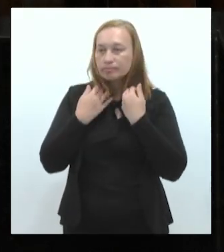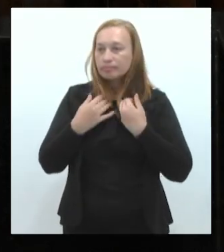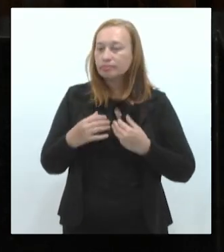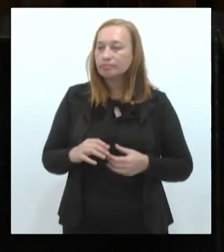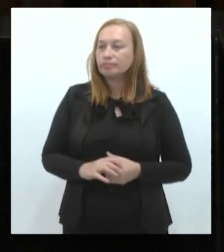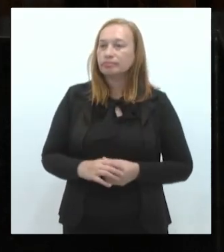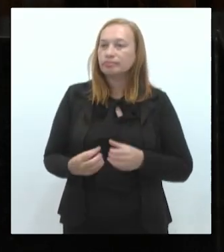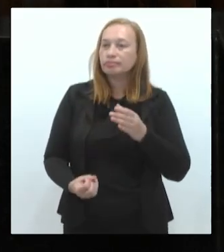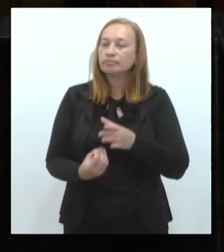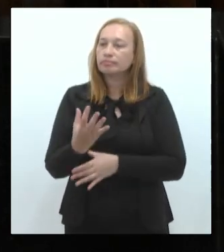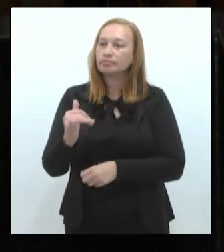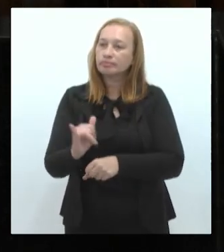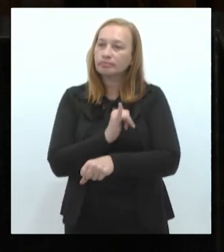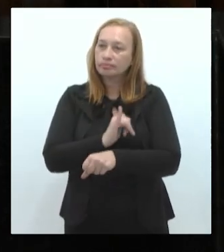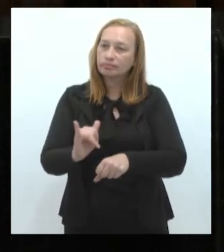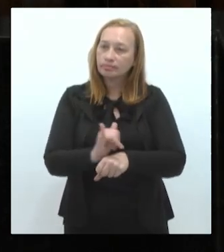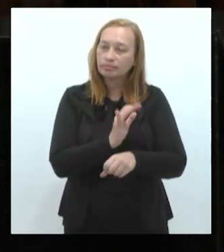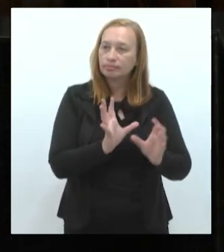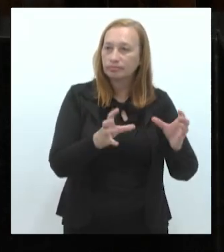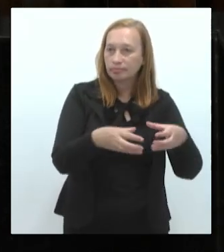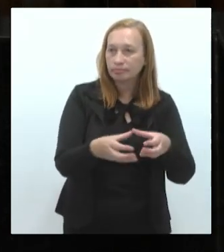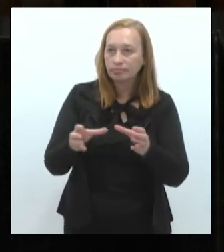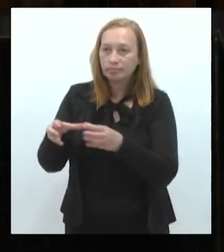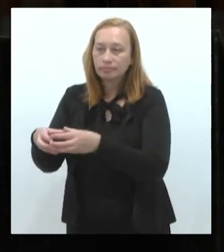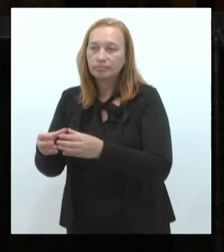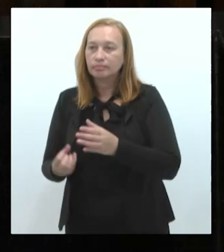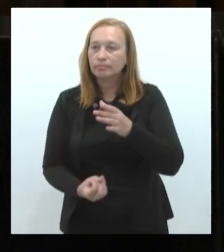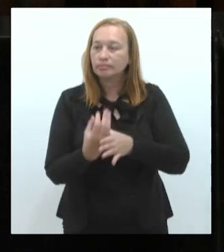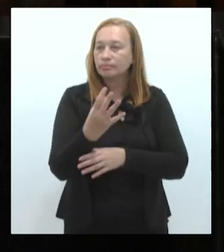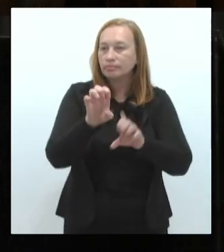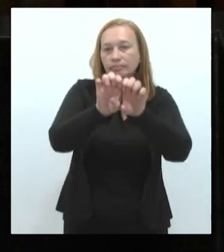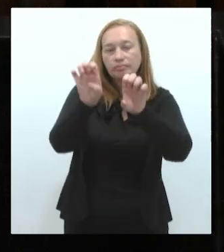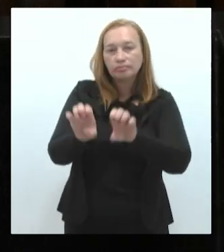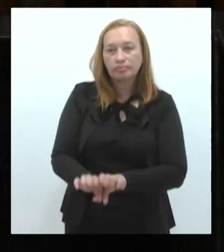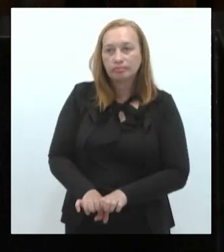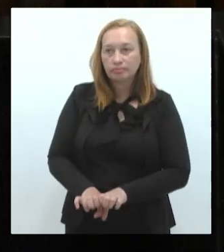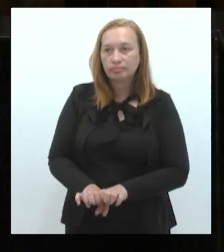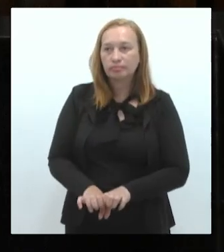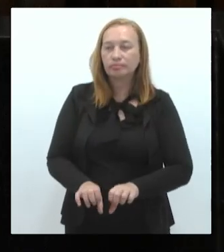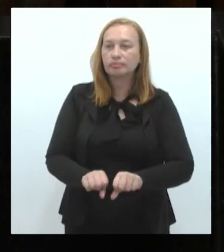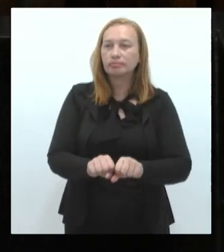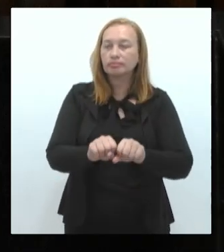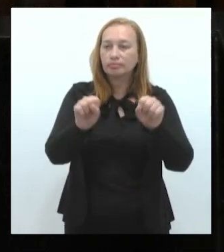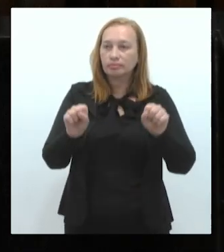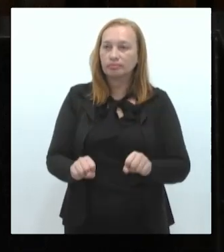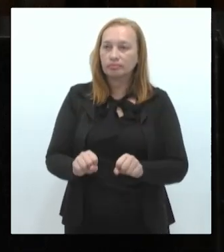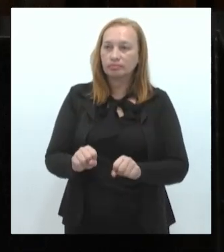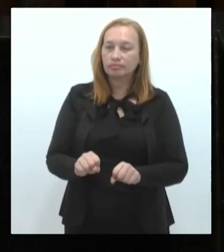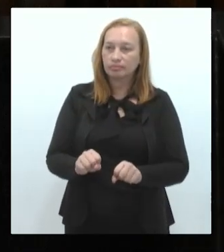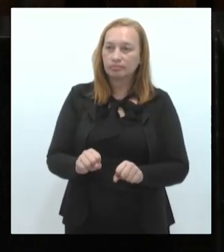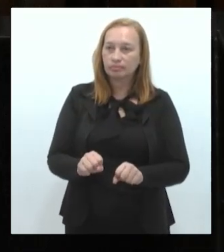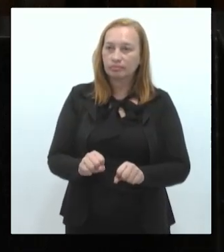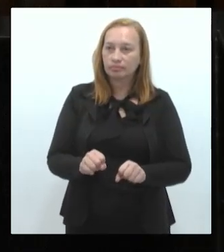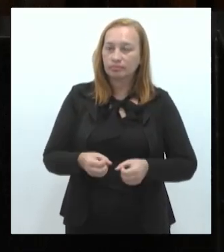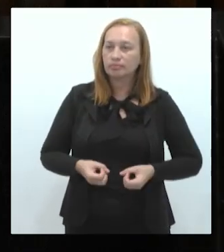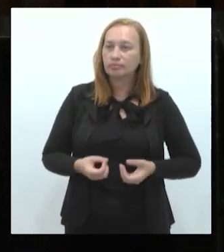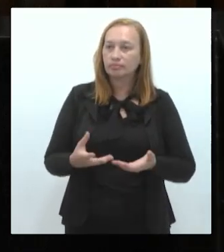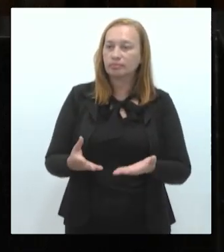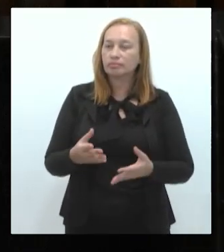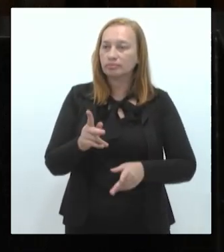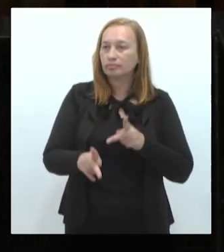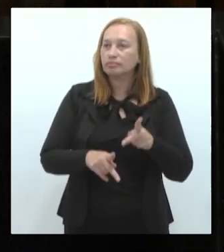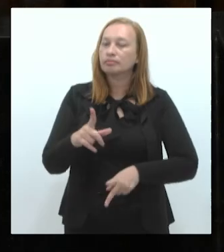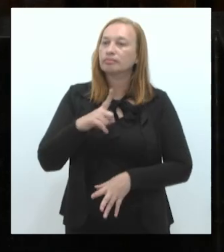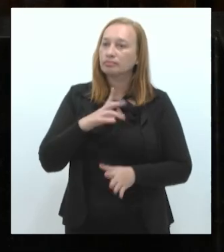estoques estratégicos, né? Ou seja, criar um sistema de abastecimento popular. Nós temos hoje a